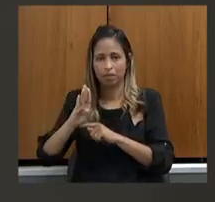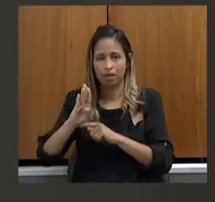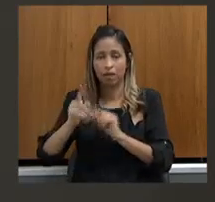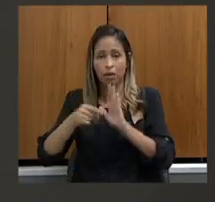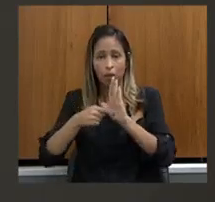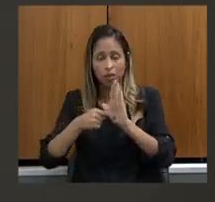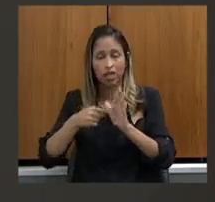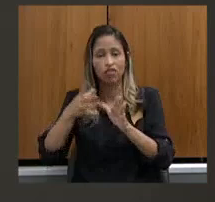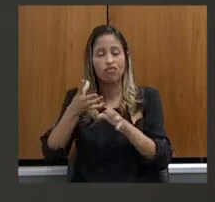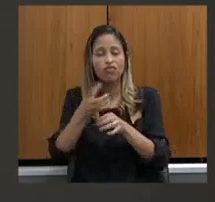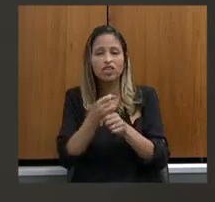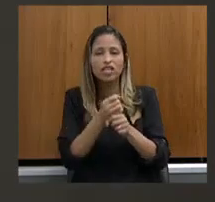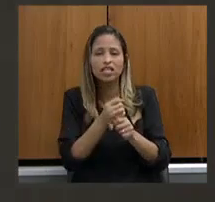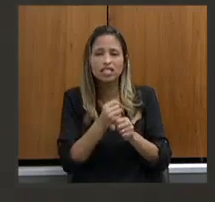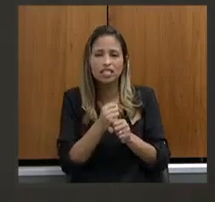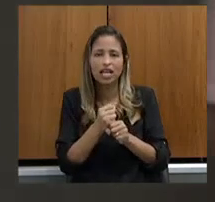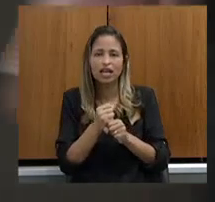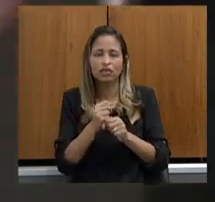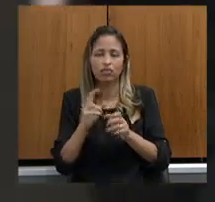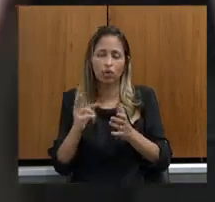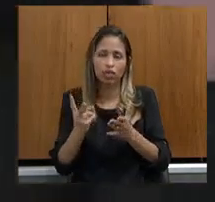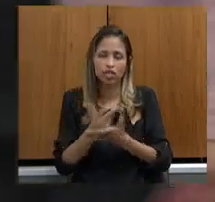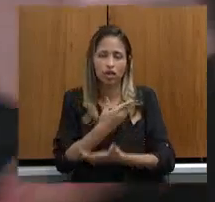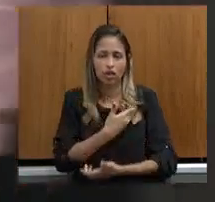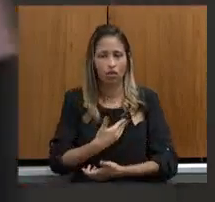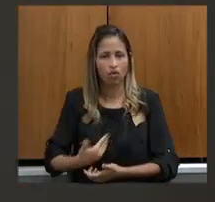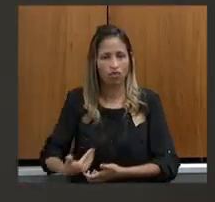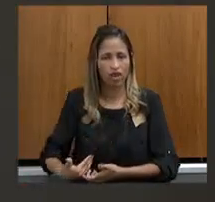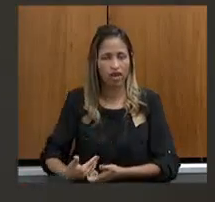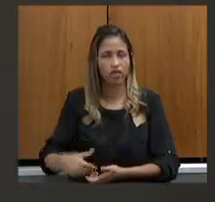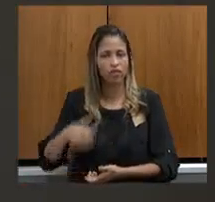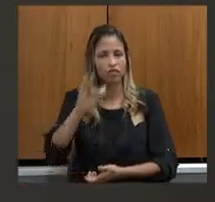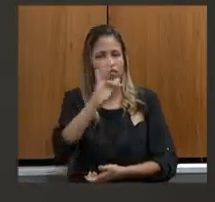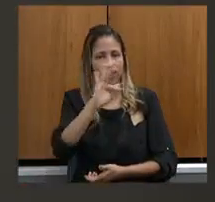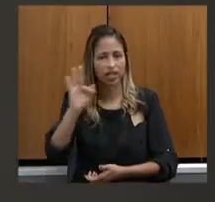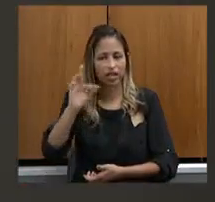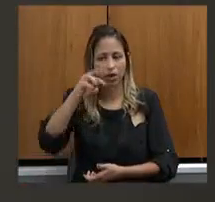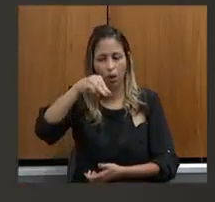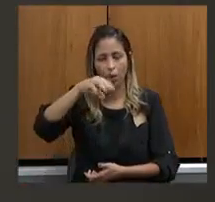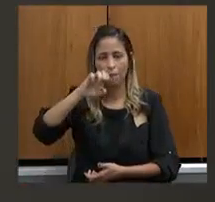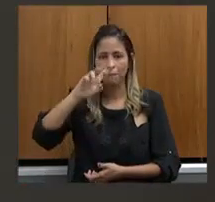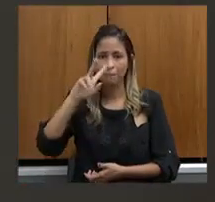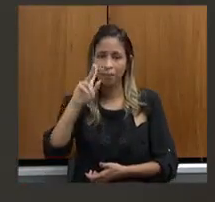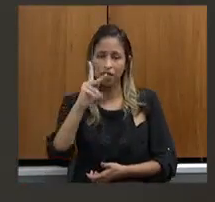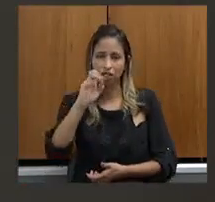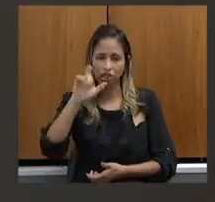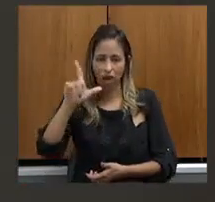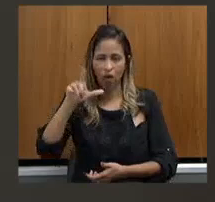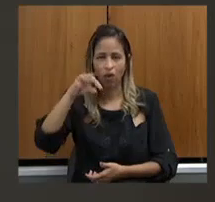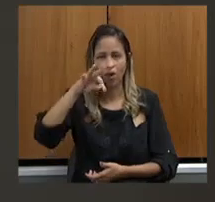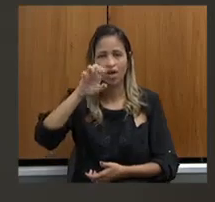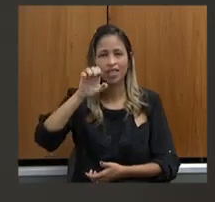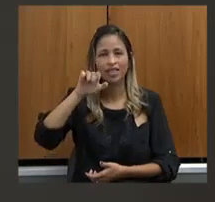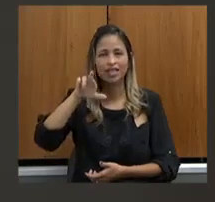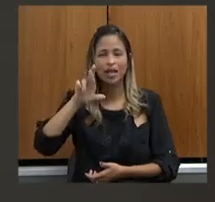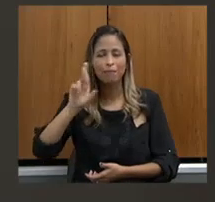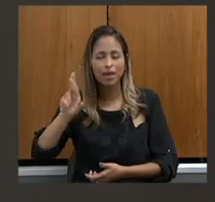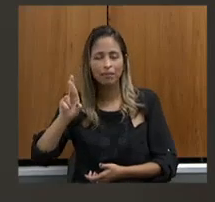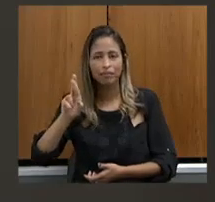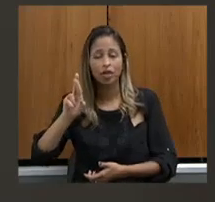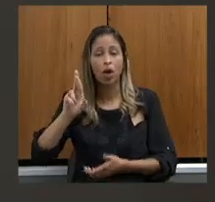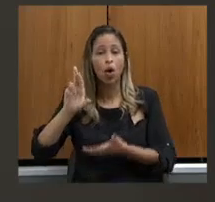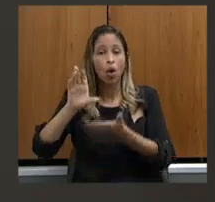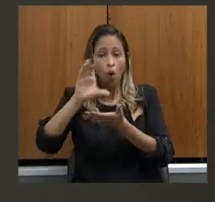o cerco financeiro a que foi submetido pelo governo federal e legítimo do Michel Temer terceiro ponto o caixa do governo